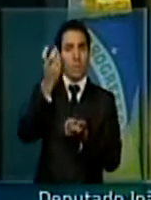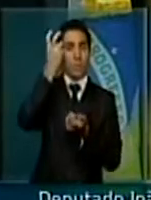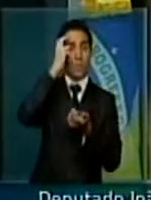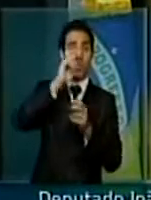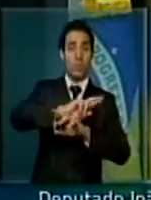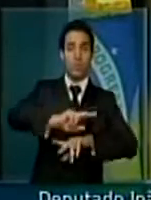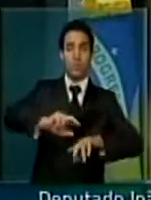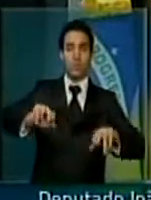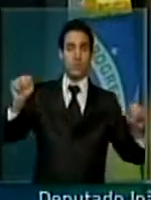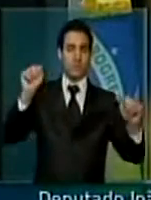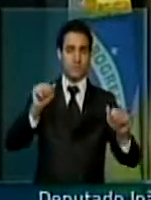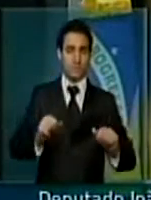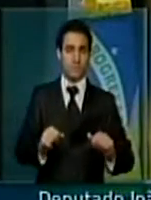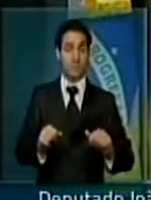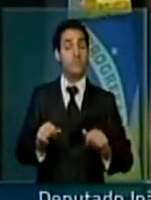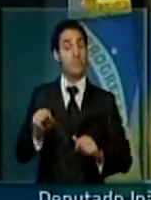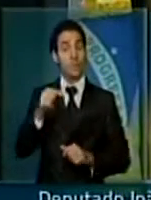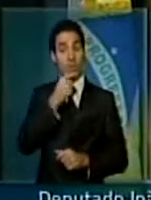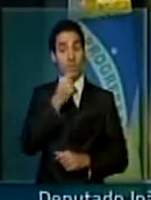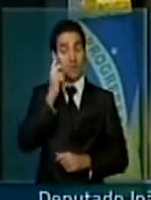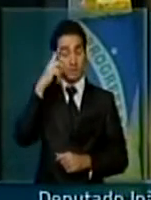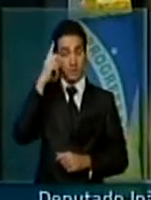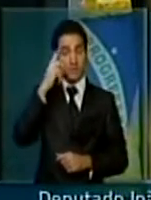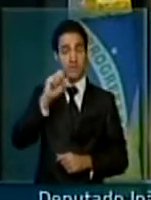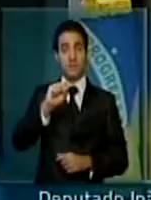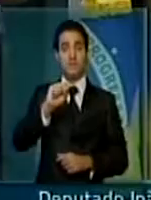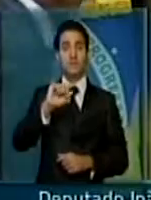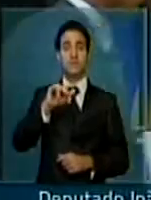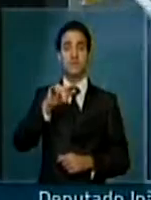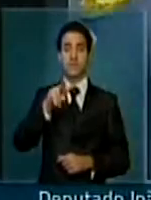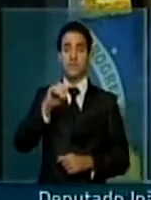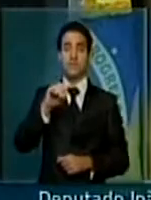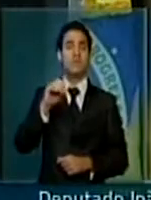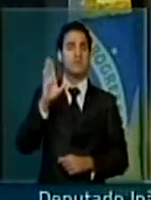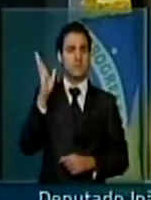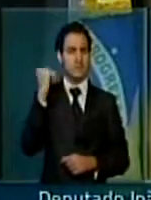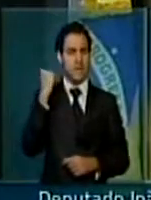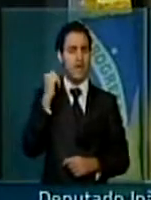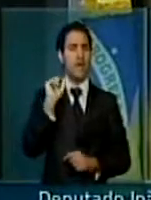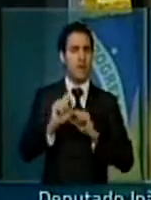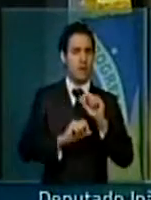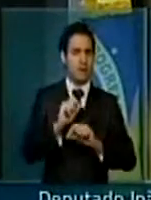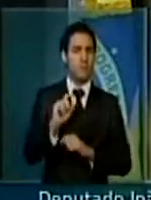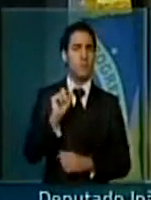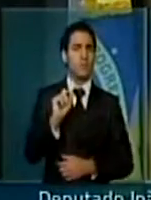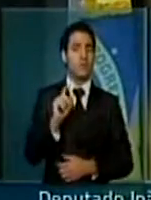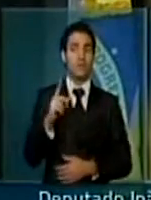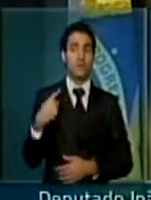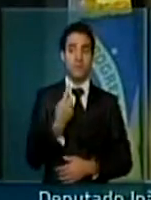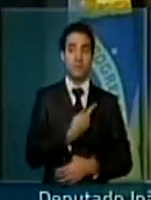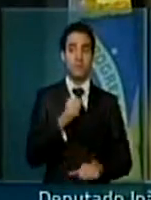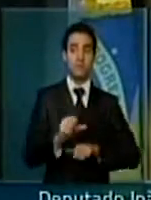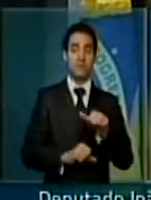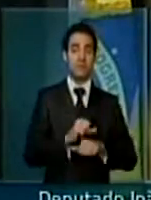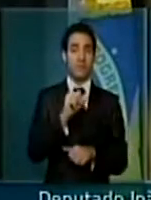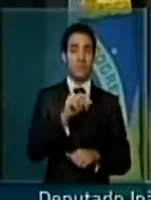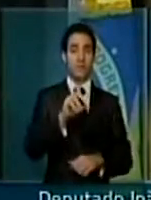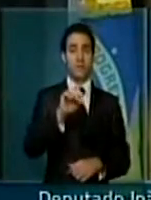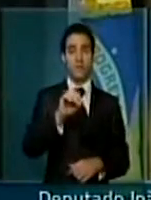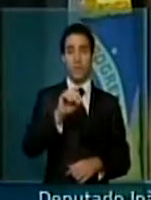multicultural. E o nosso deputado Silvio Costa sabe que nós transformamos Recife e